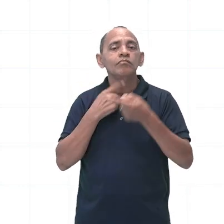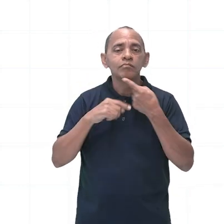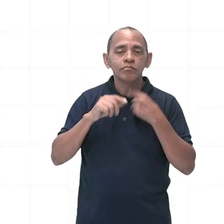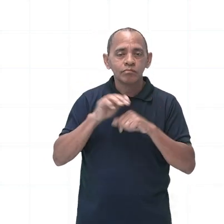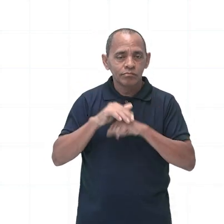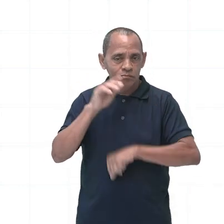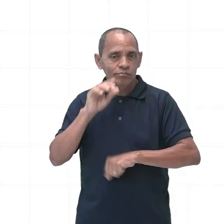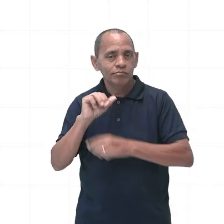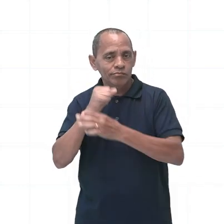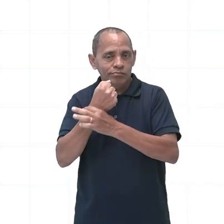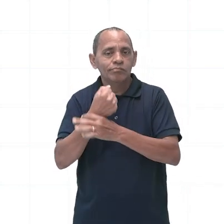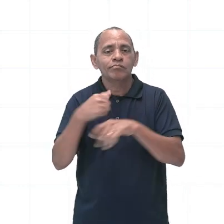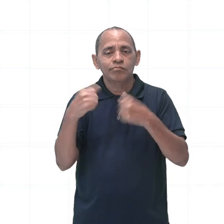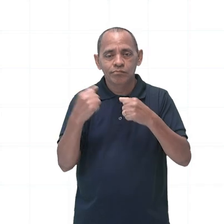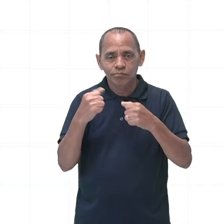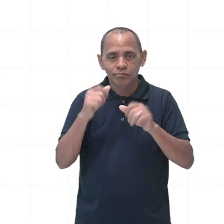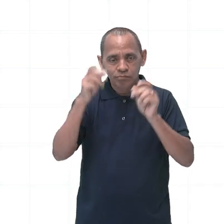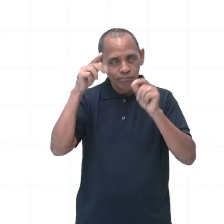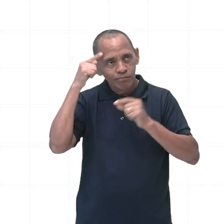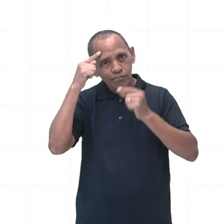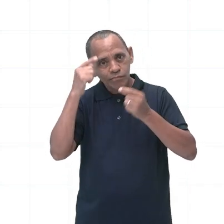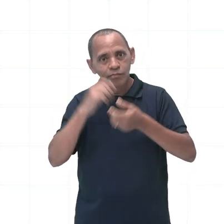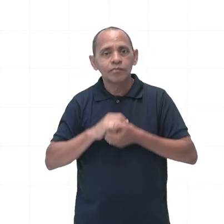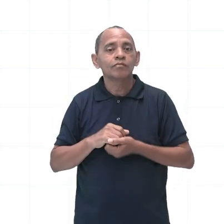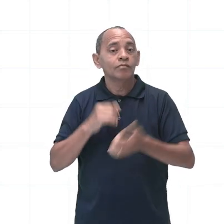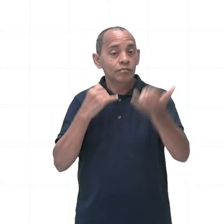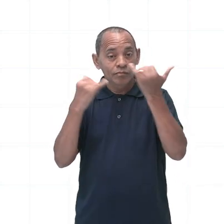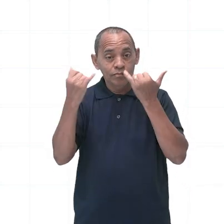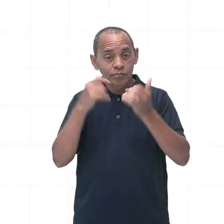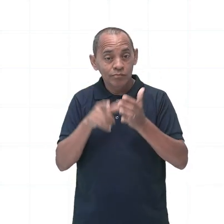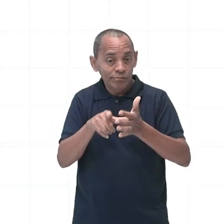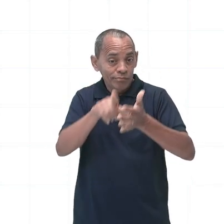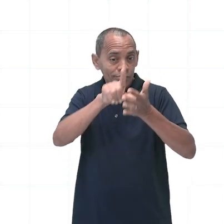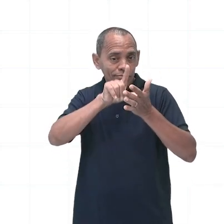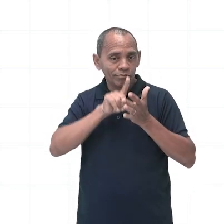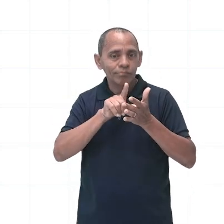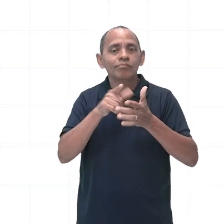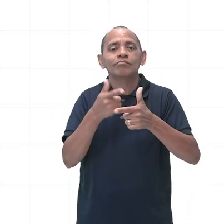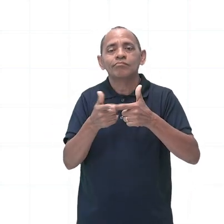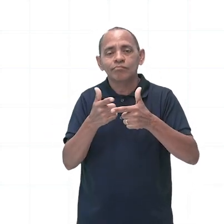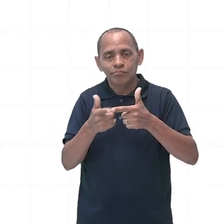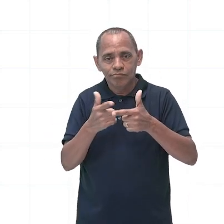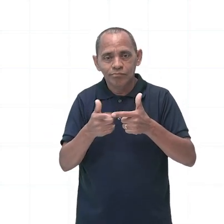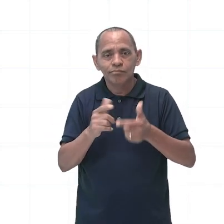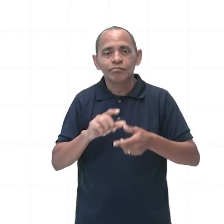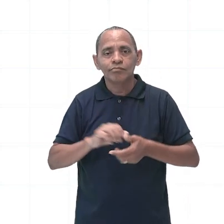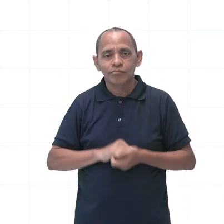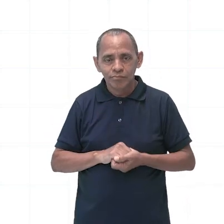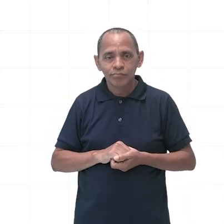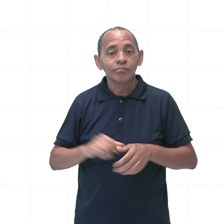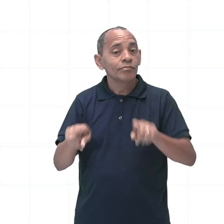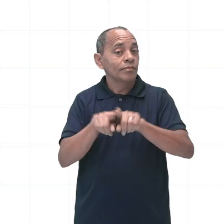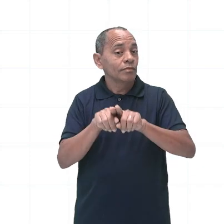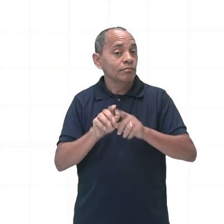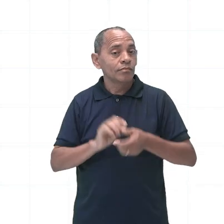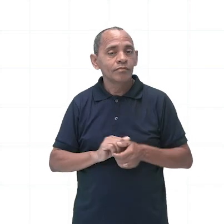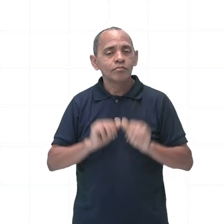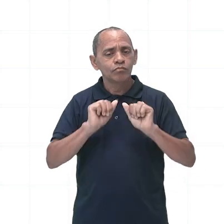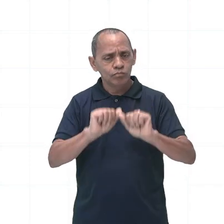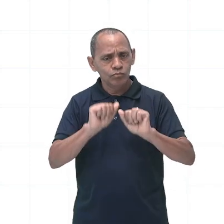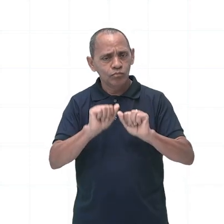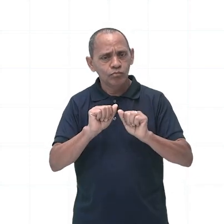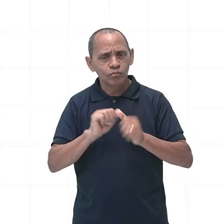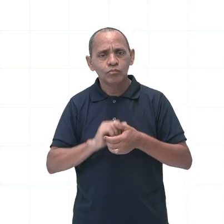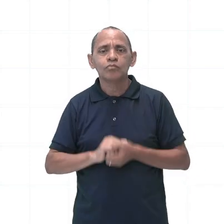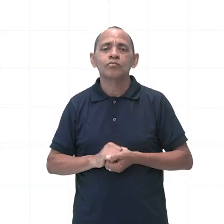pensar mais amplamente nos dados que antecedem os problemas e nos possíveis desdobramentos